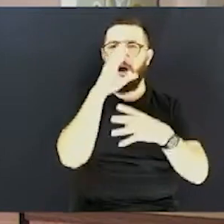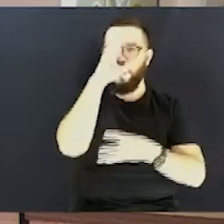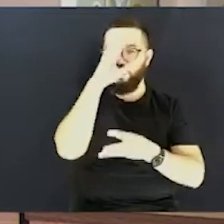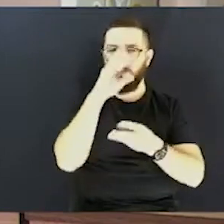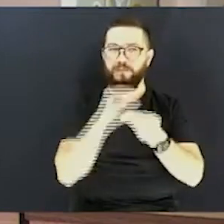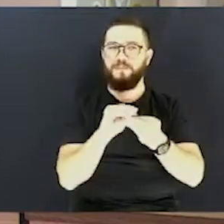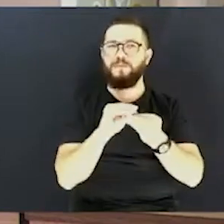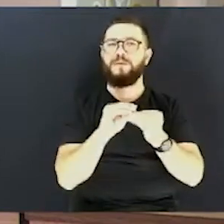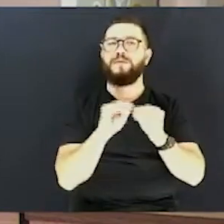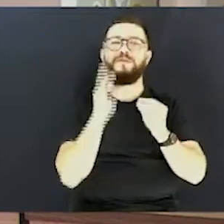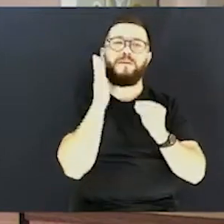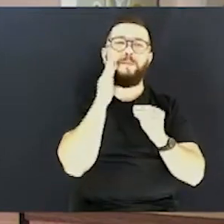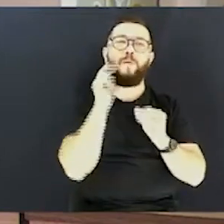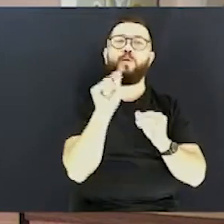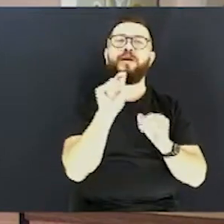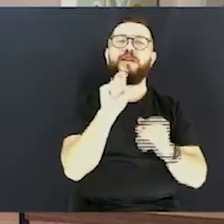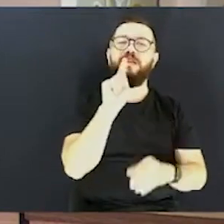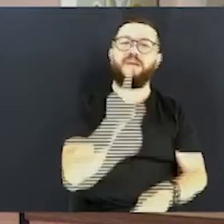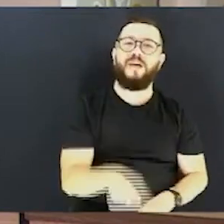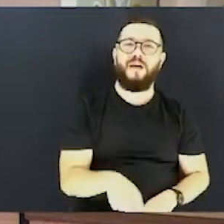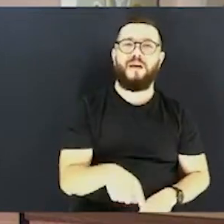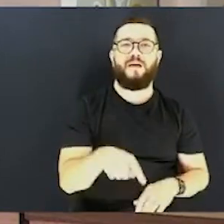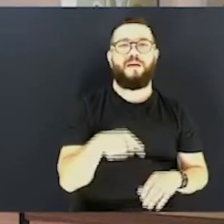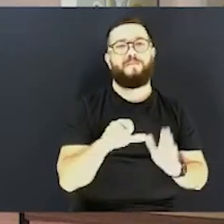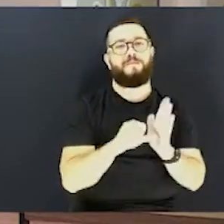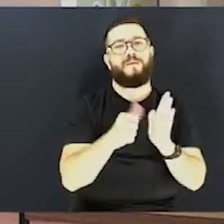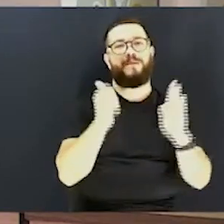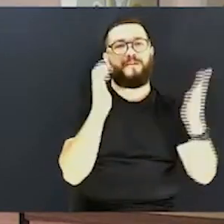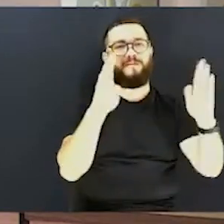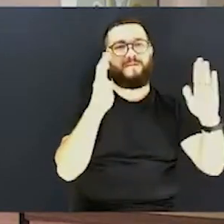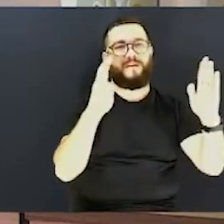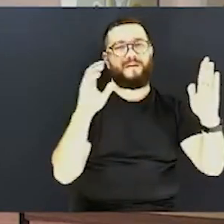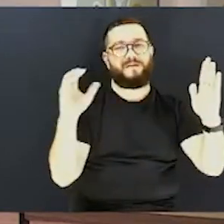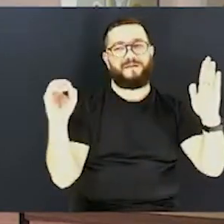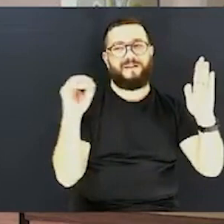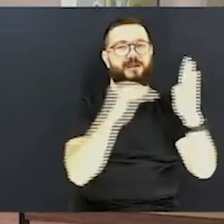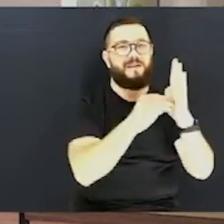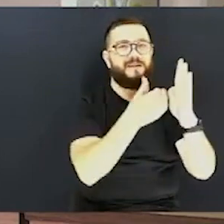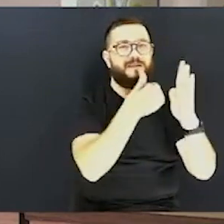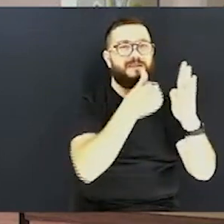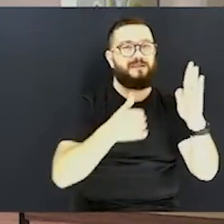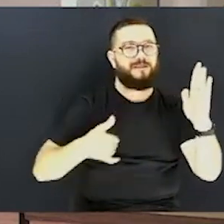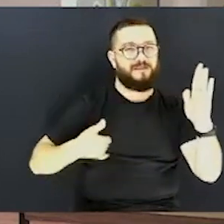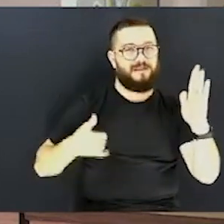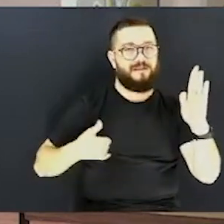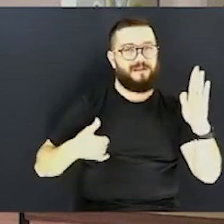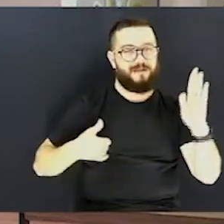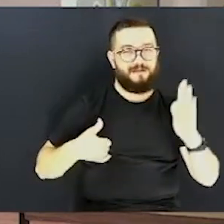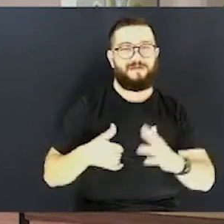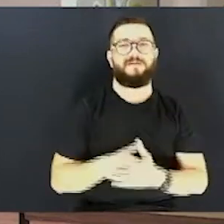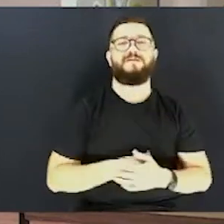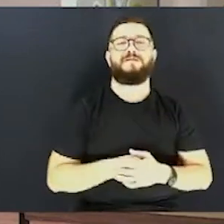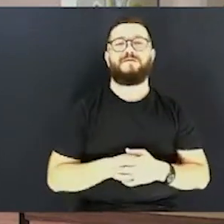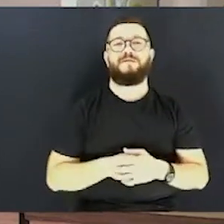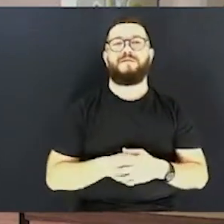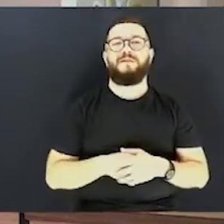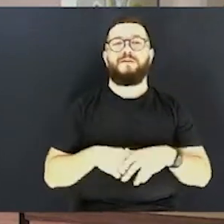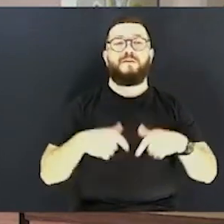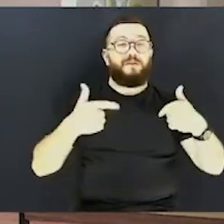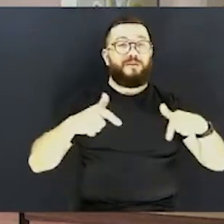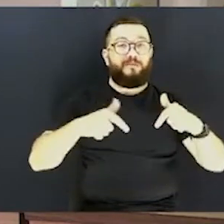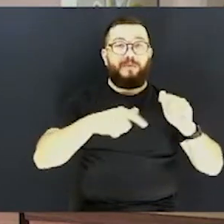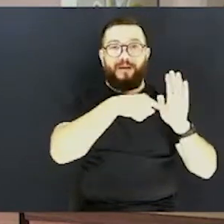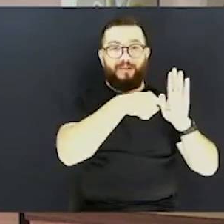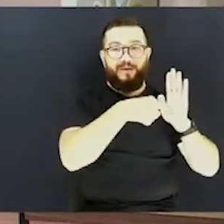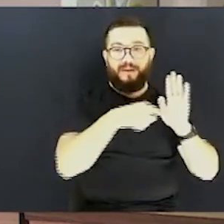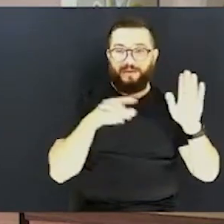educadora. A comissão foi instigada a perceber, junto aos seus pares, o trabalho que já se desenvolve para esse público, bem como pensar